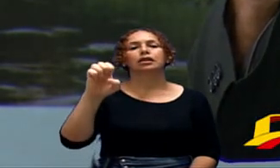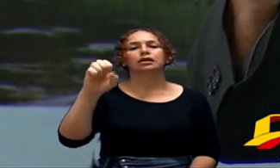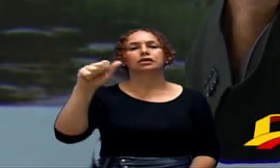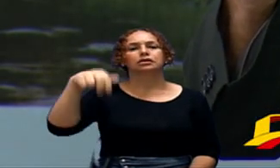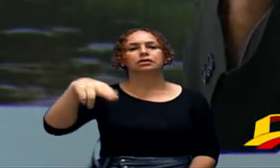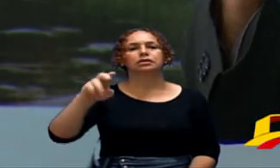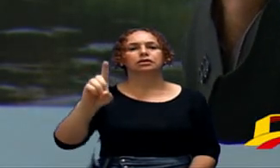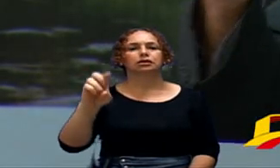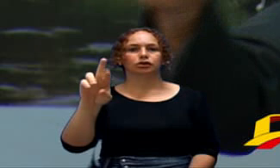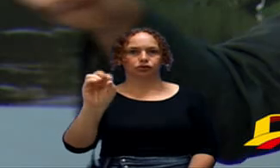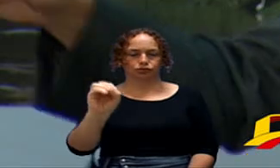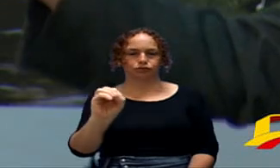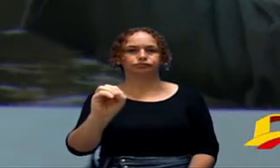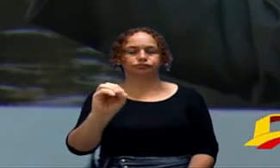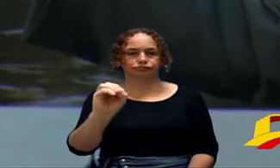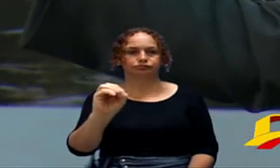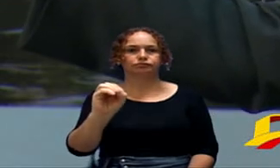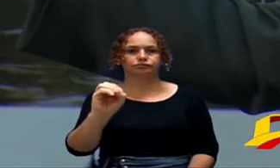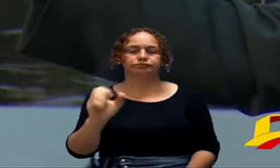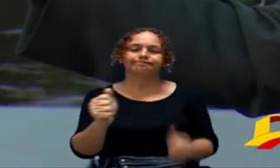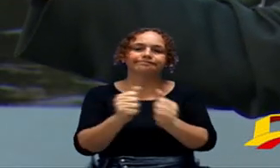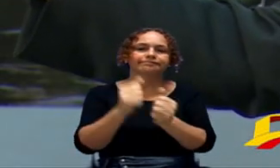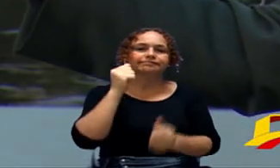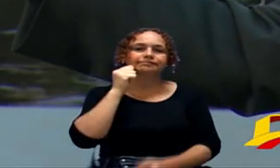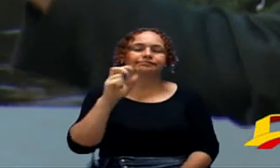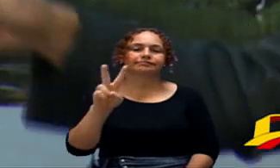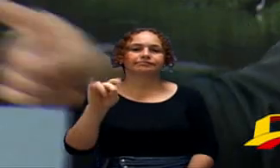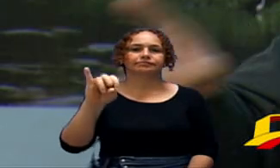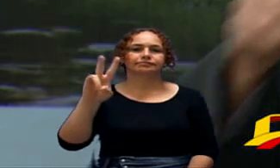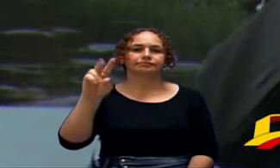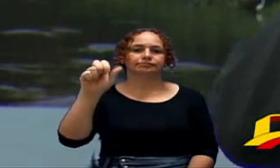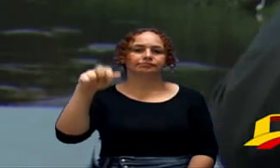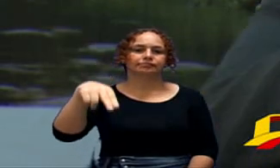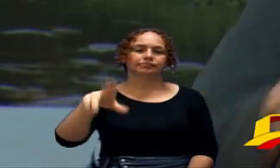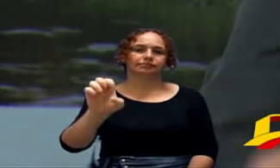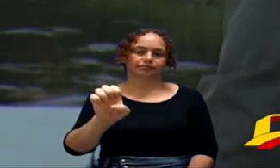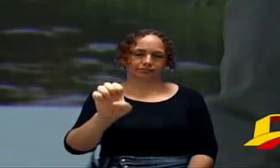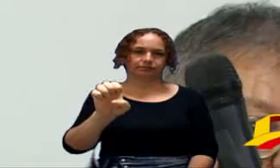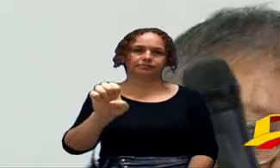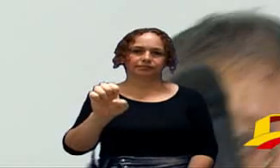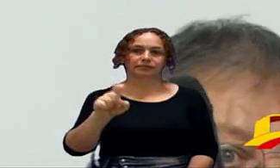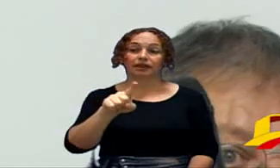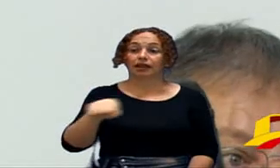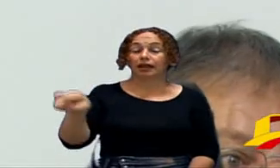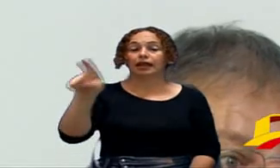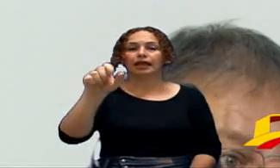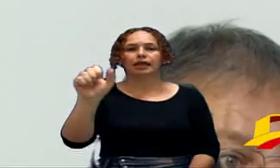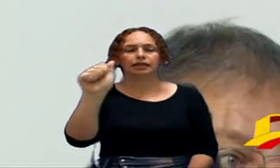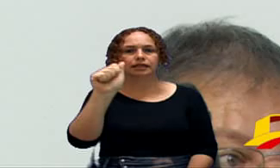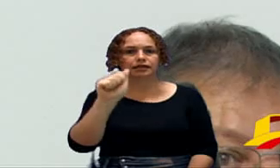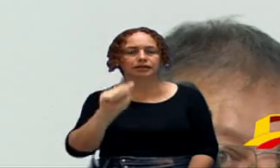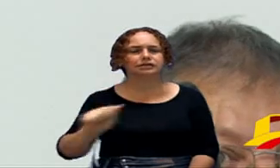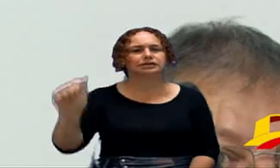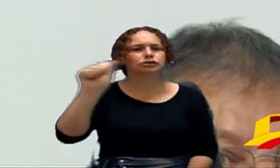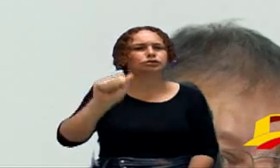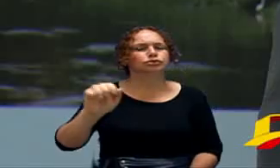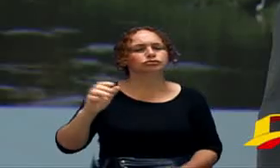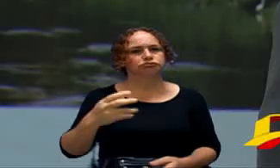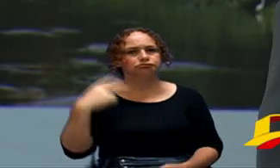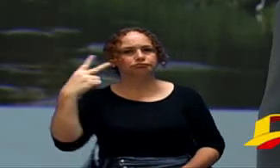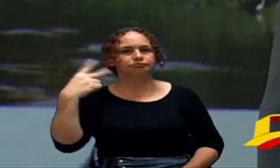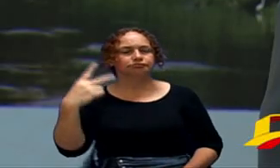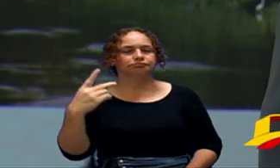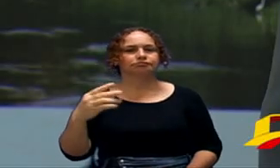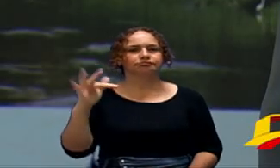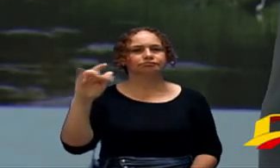mão? O senhor Leandro e a dona Viviane também, que está aqui, são da assessoria do vereador Fernando Dini e farão a inscrição daqueles